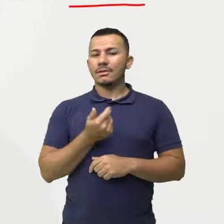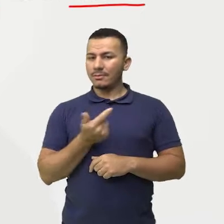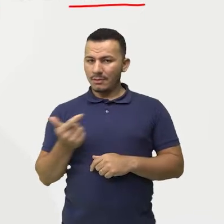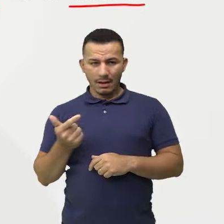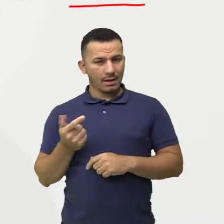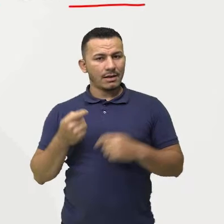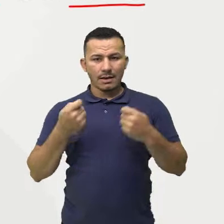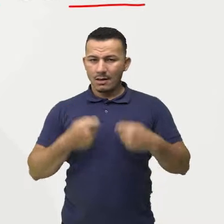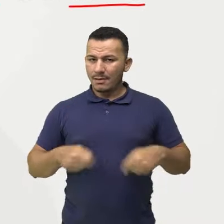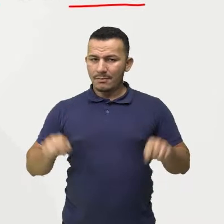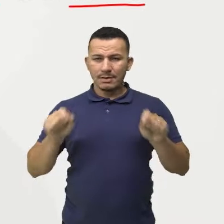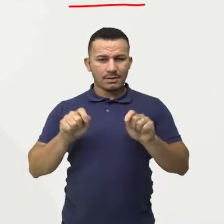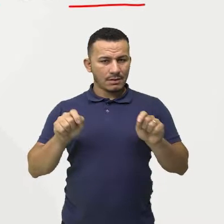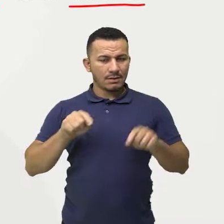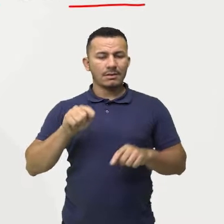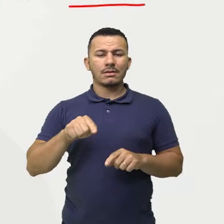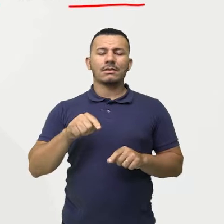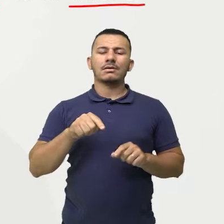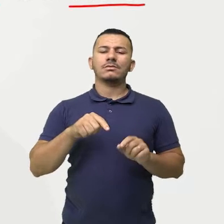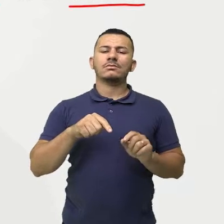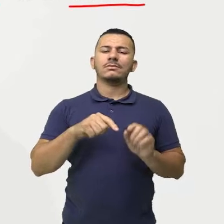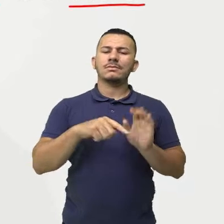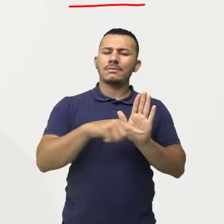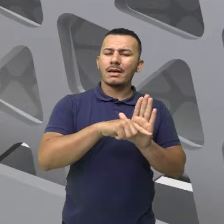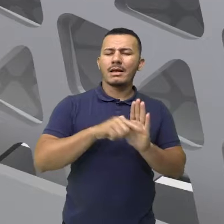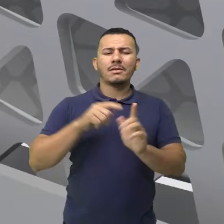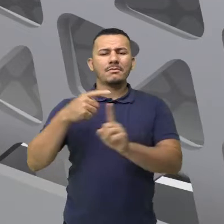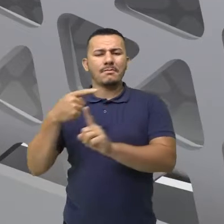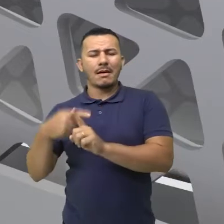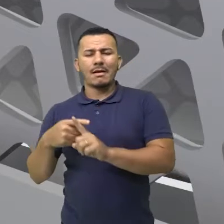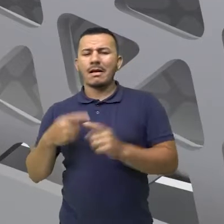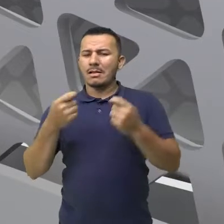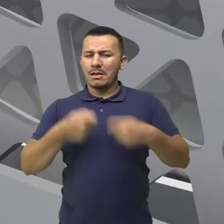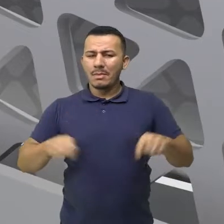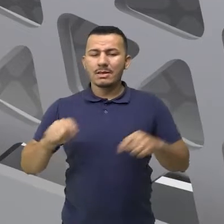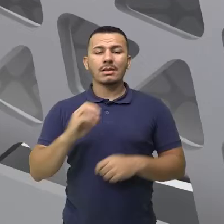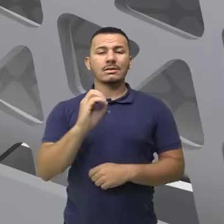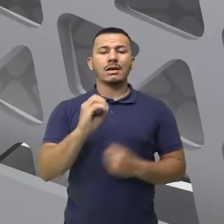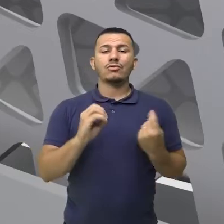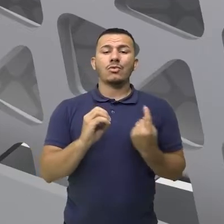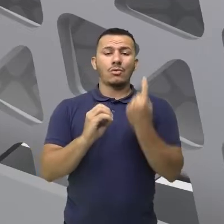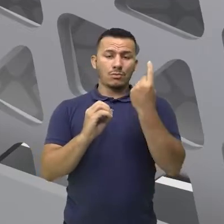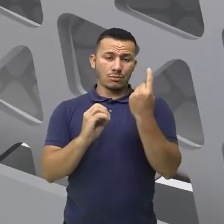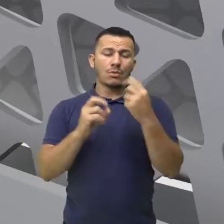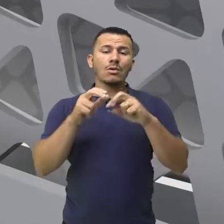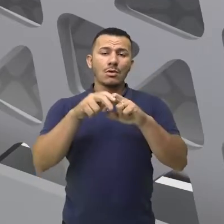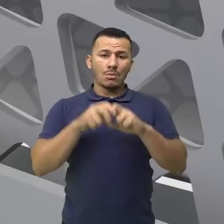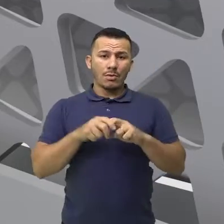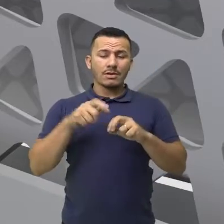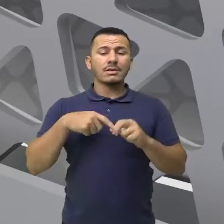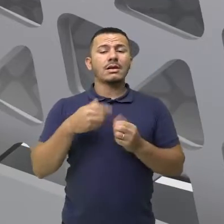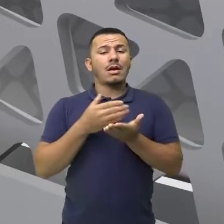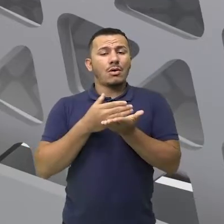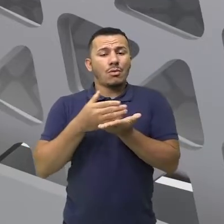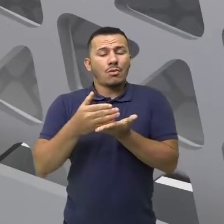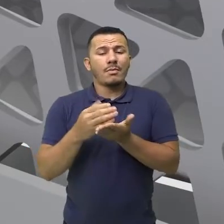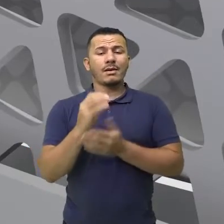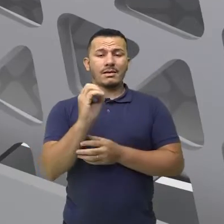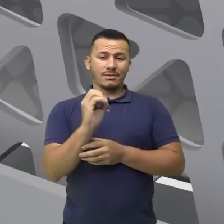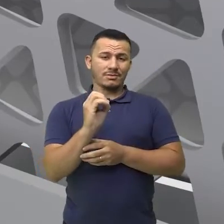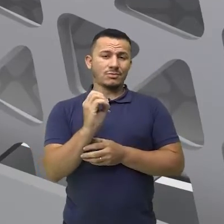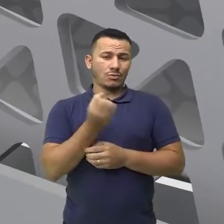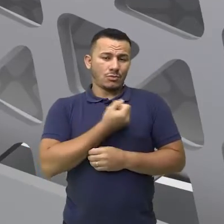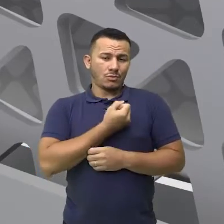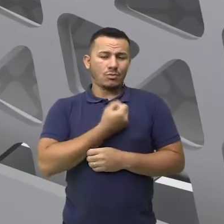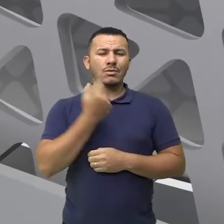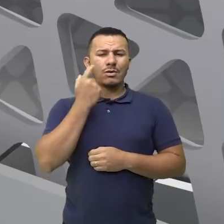não precisa ser precedido de sinal é o zero, por se tratar da origem. Então, olha